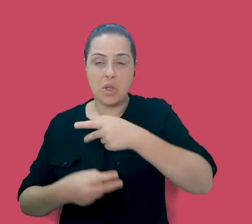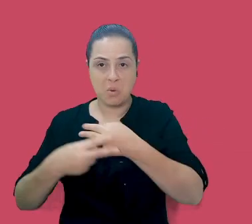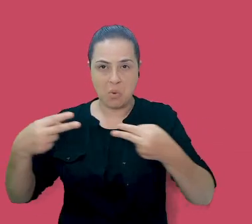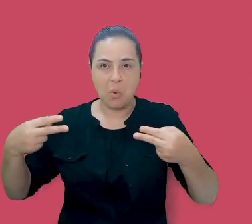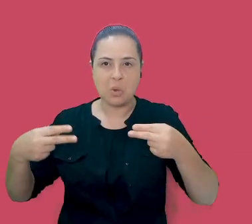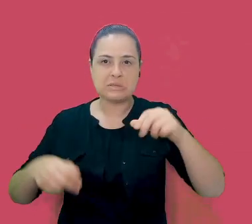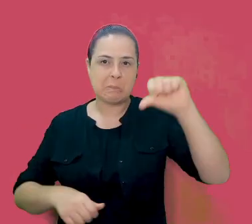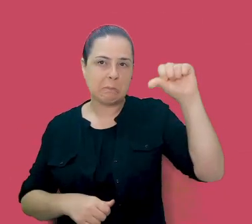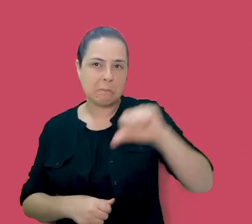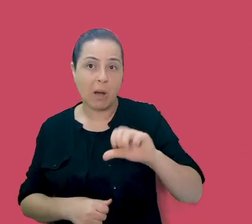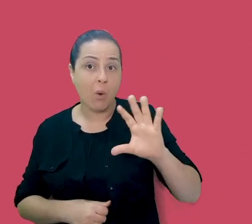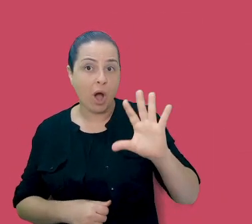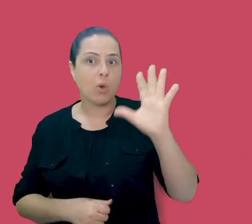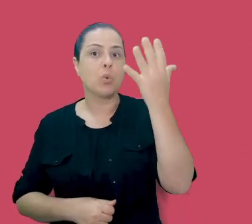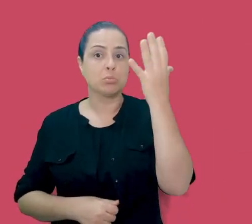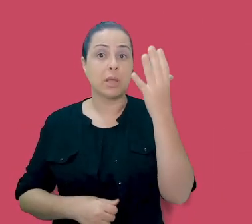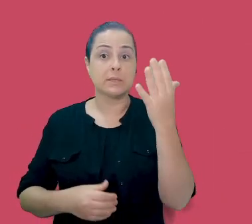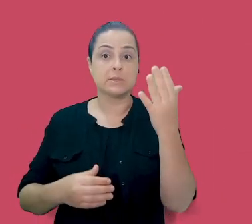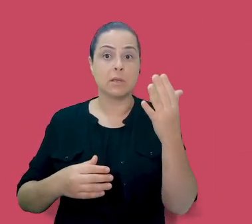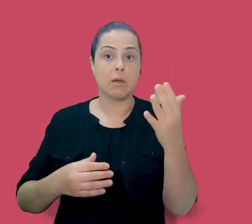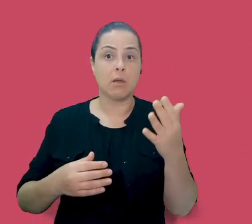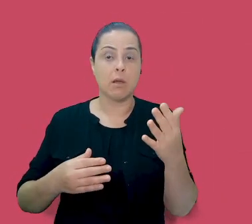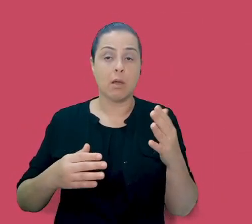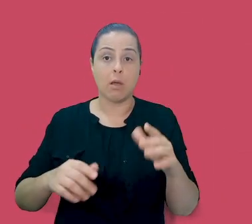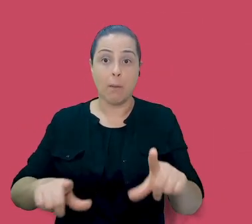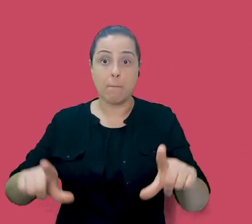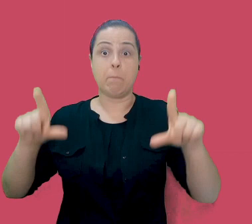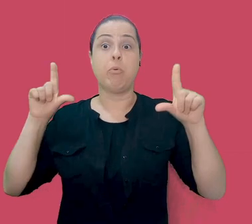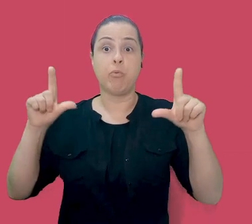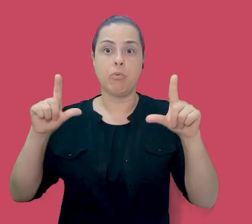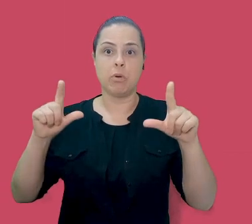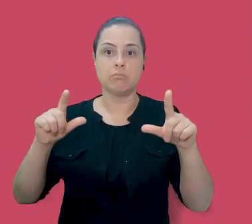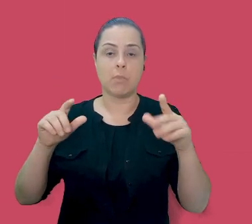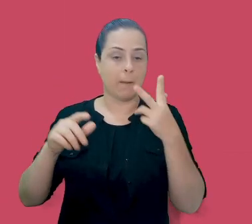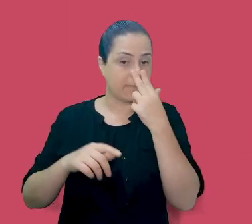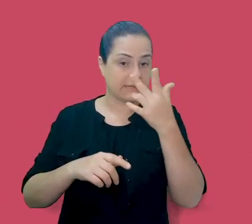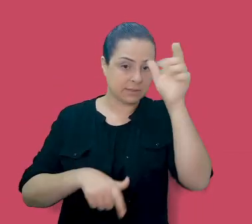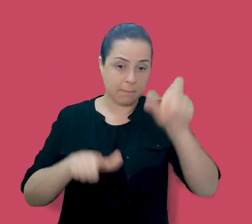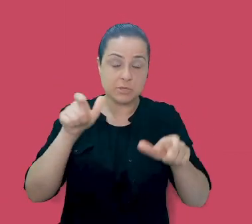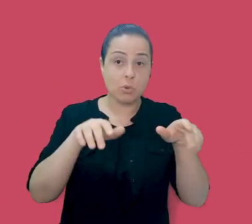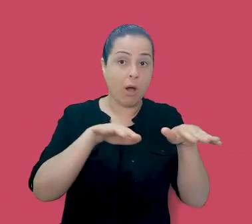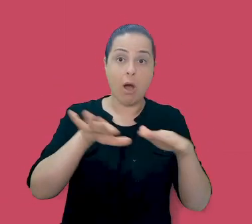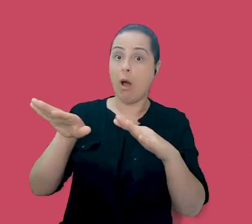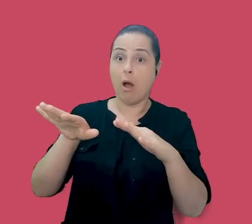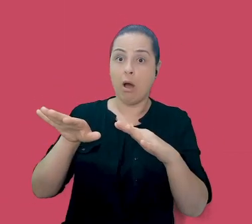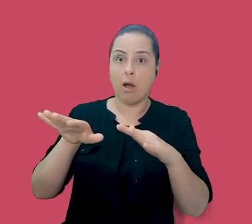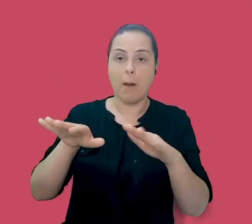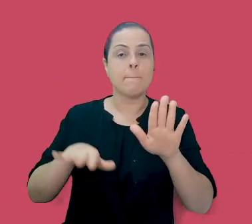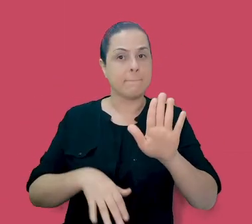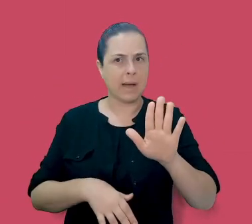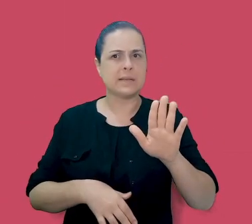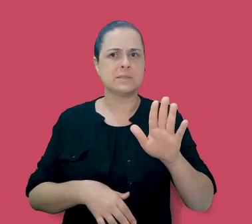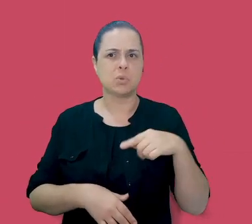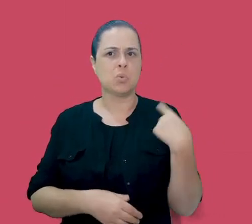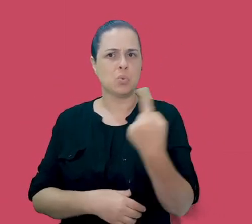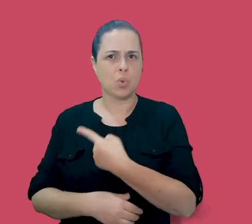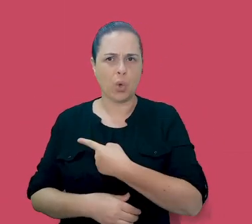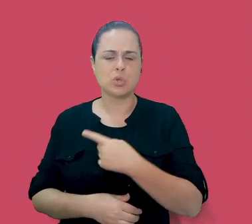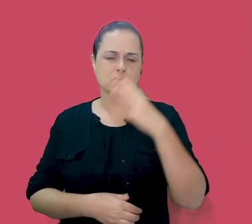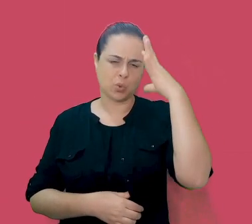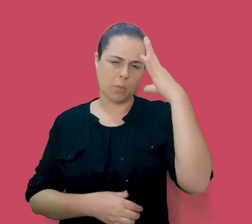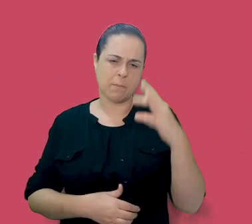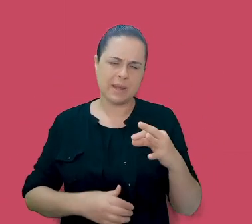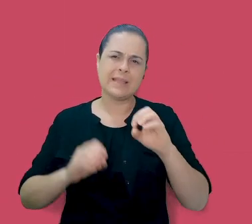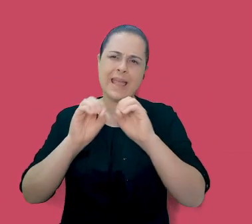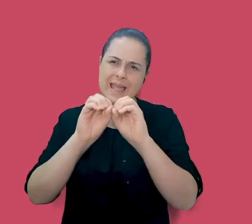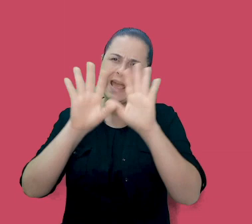se encarrega de fazer bem, mas também a gente precisa estar com muito claro quais são os potenciais que tem lá dentro para que a gente possa